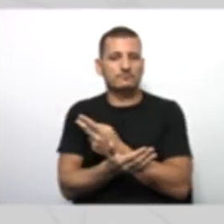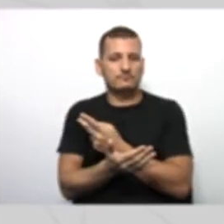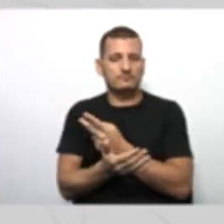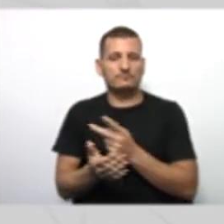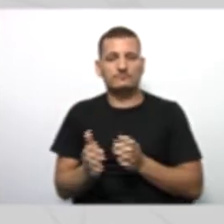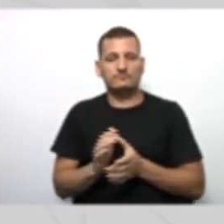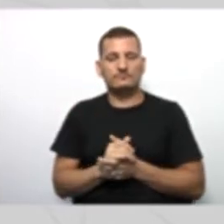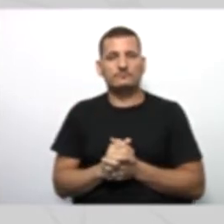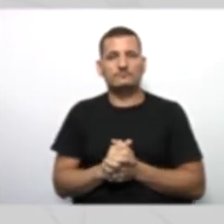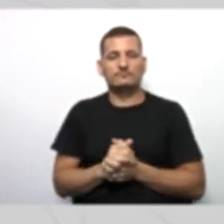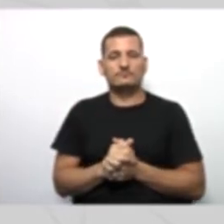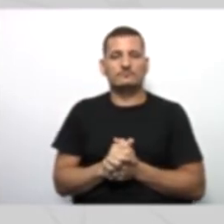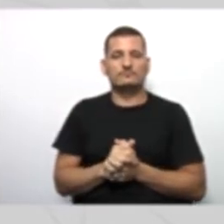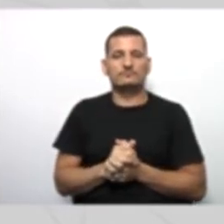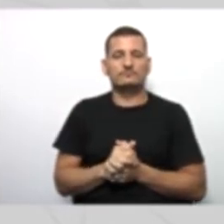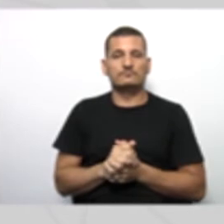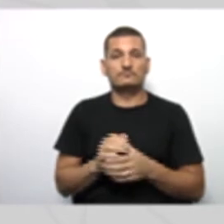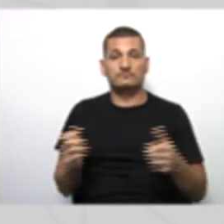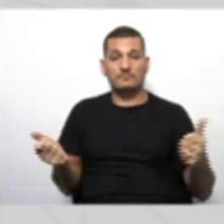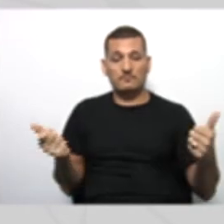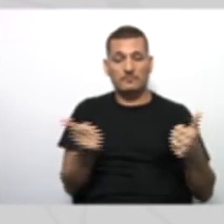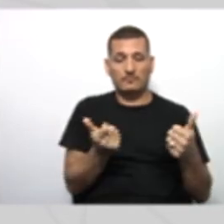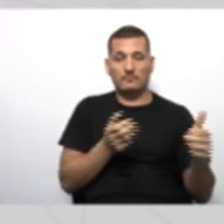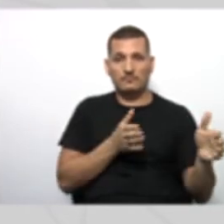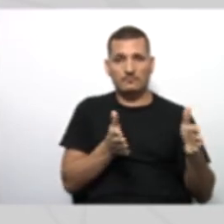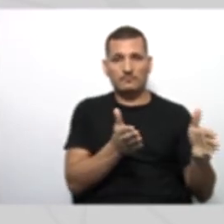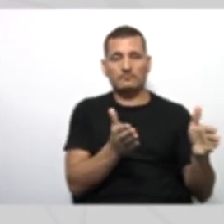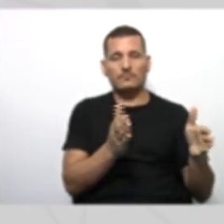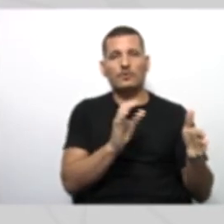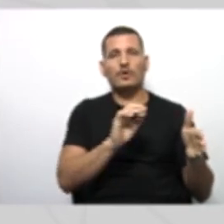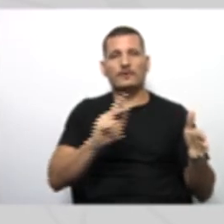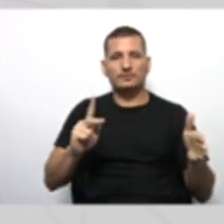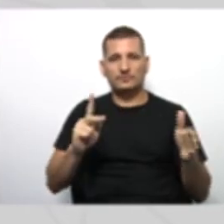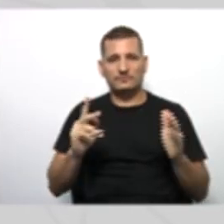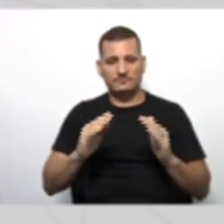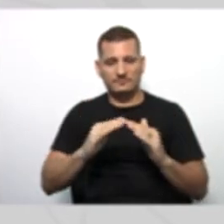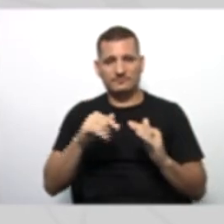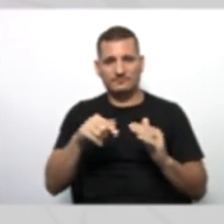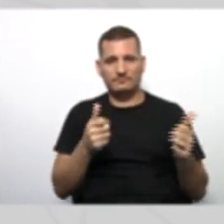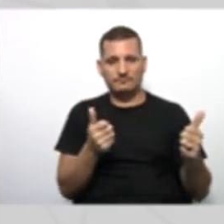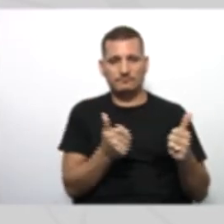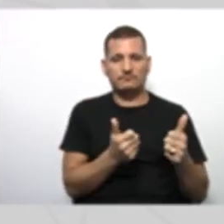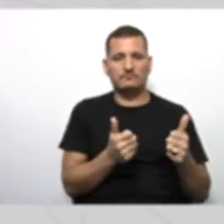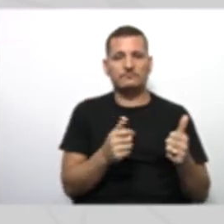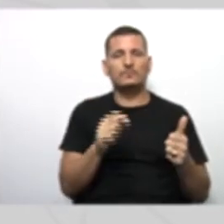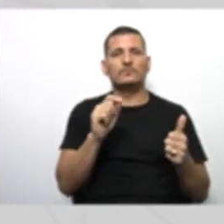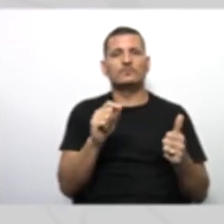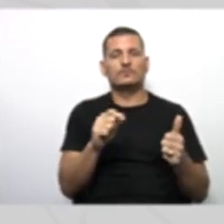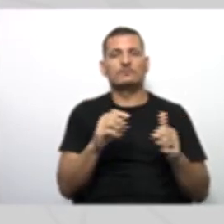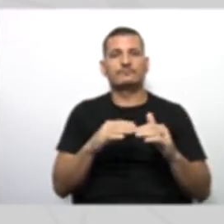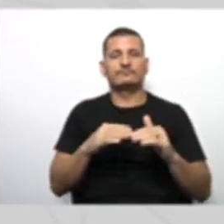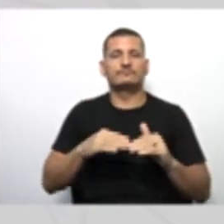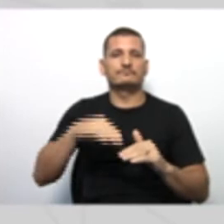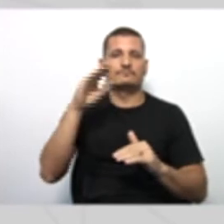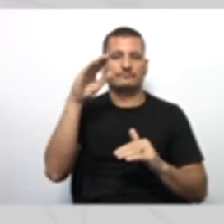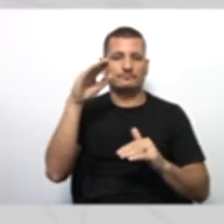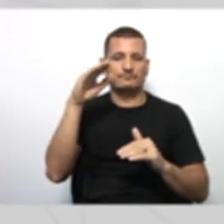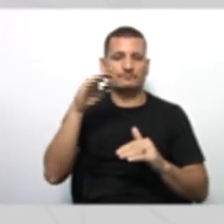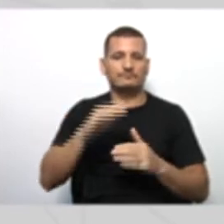risco dentro do impacto. Né? Então qual é a probabilidade do rio encher? É baixa, não é isso? Então eu vou dar aqui,